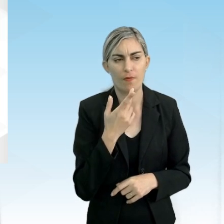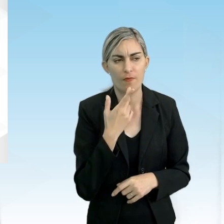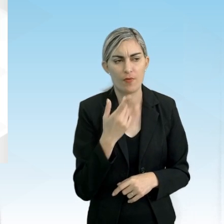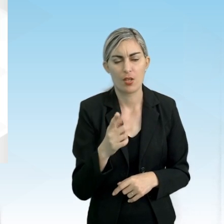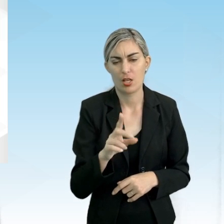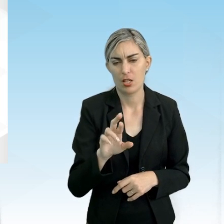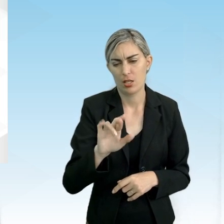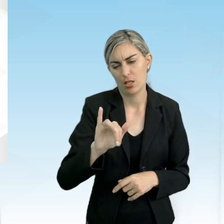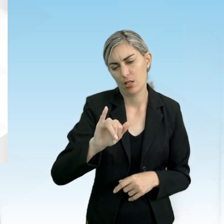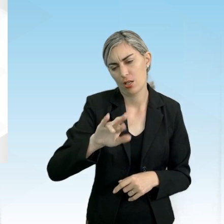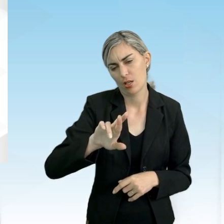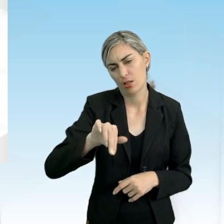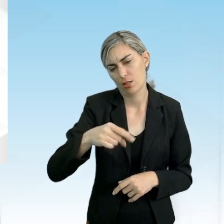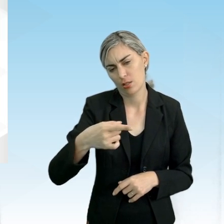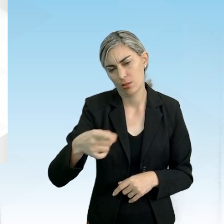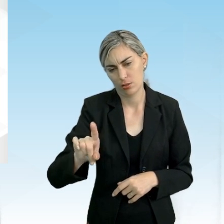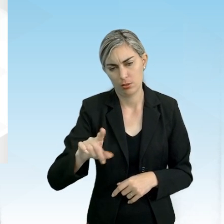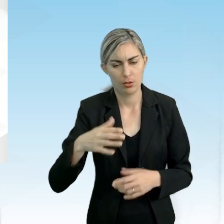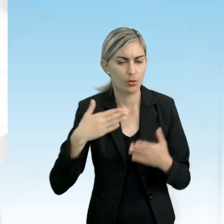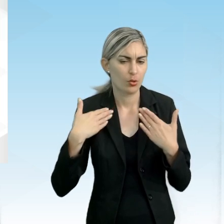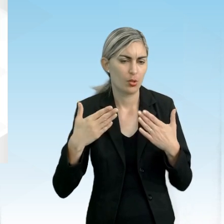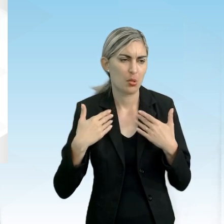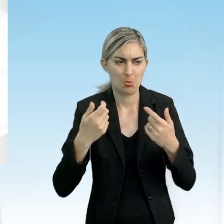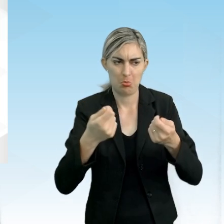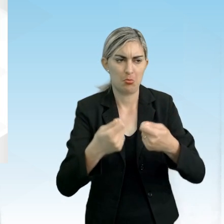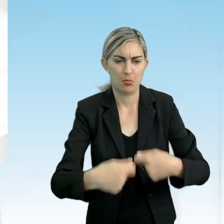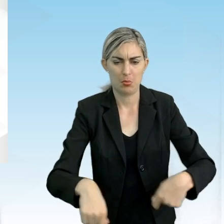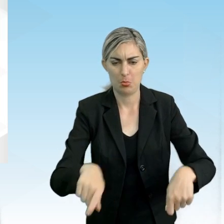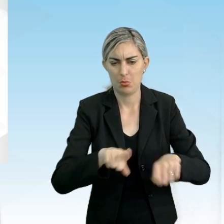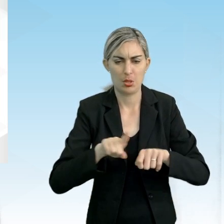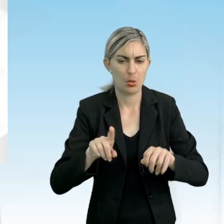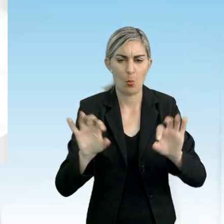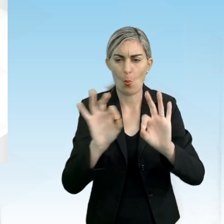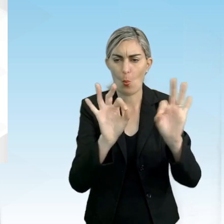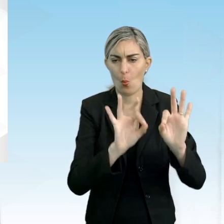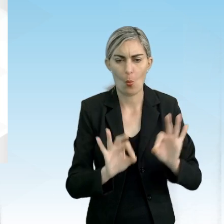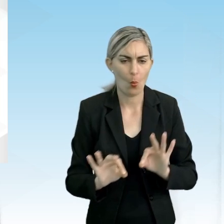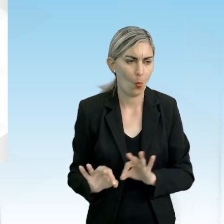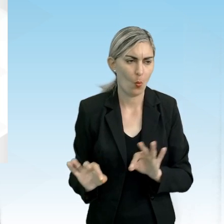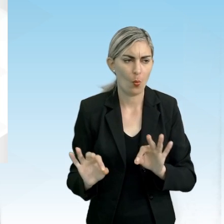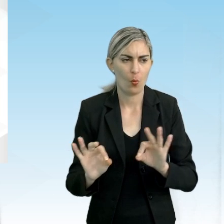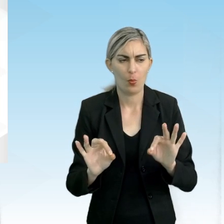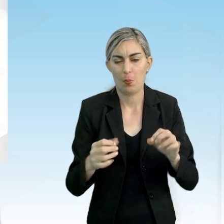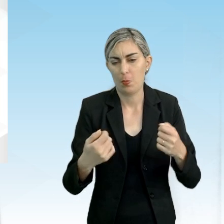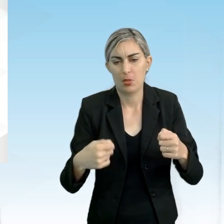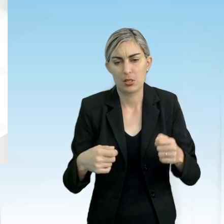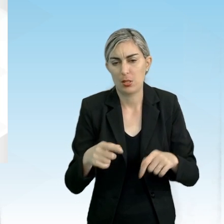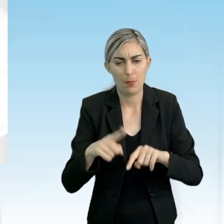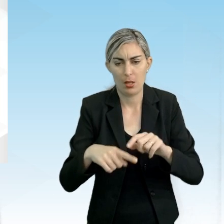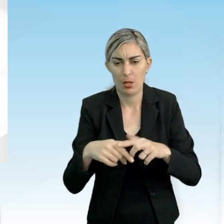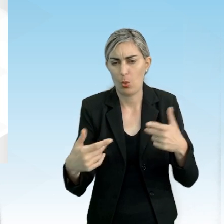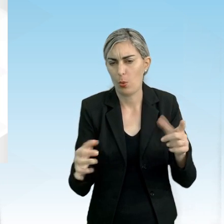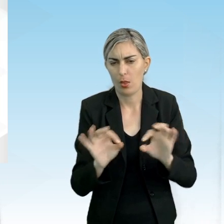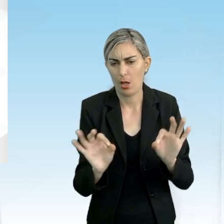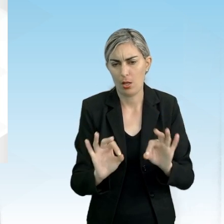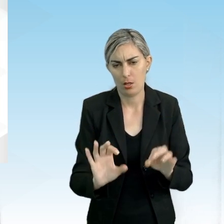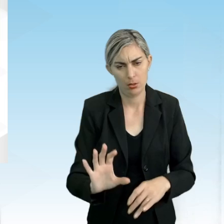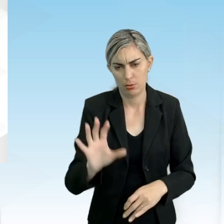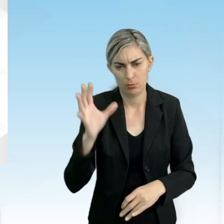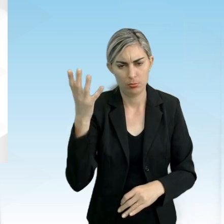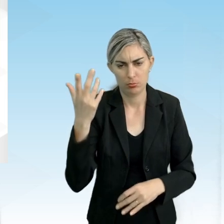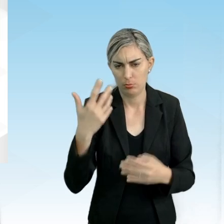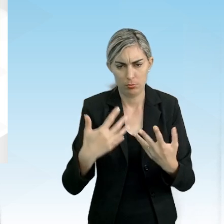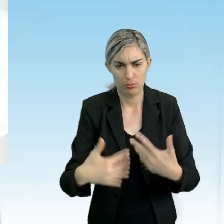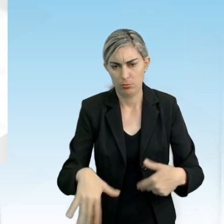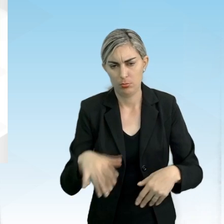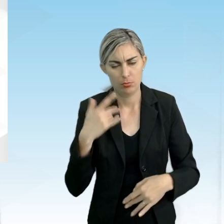se fala de irradiação do calor não precisa de nenhum meio não necessita de material para ocorrer